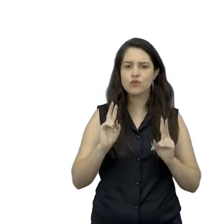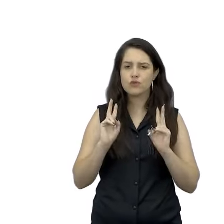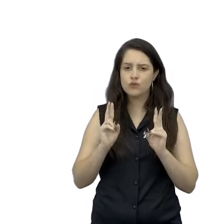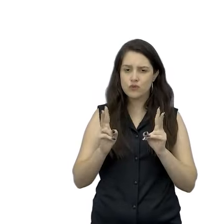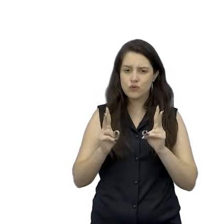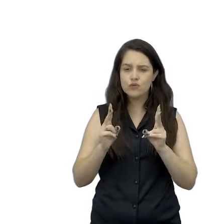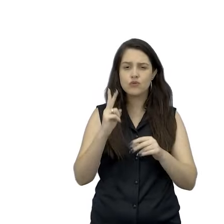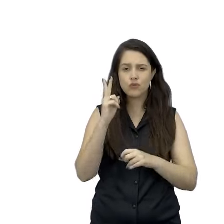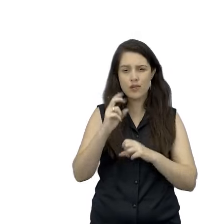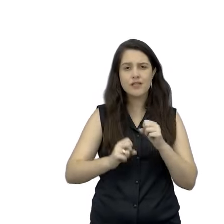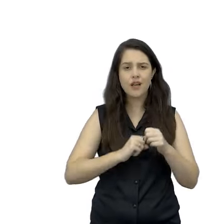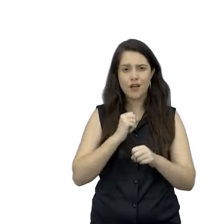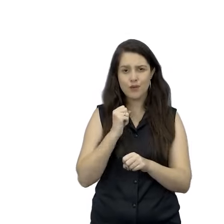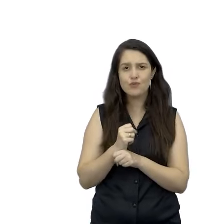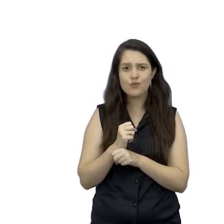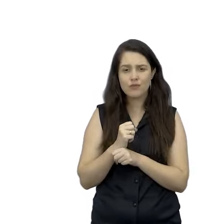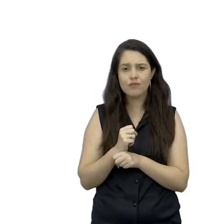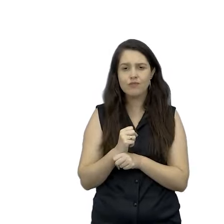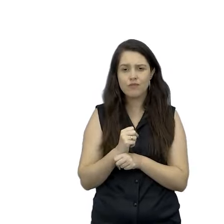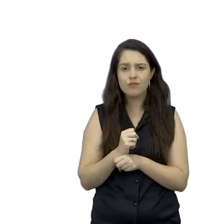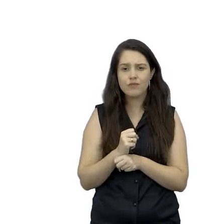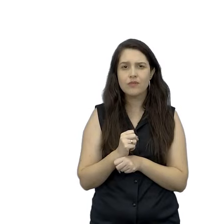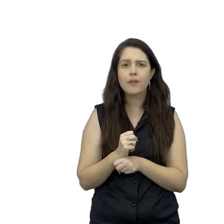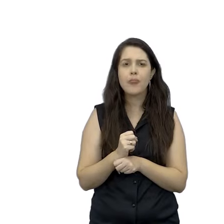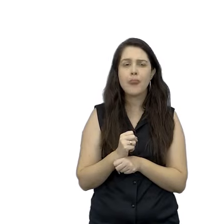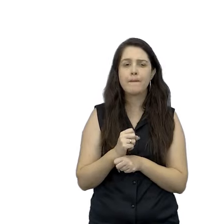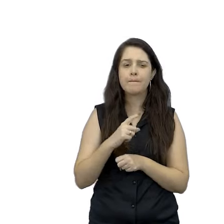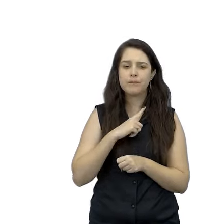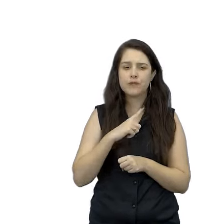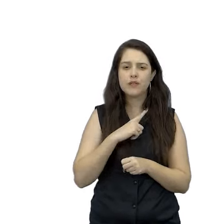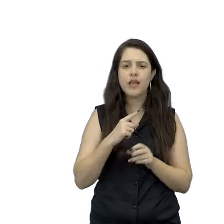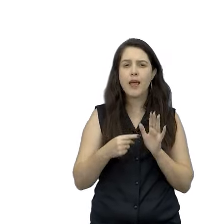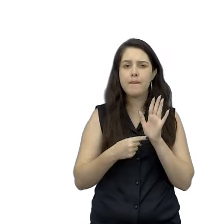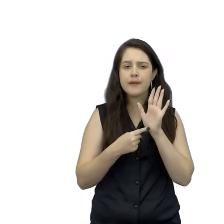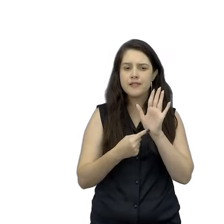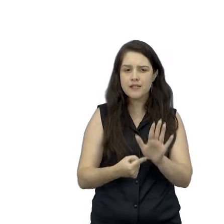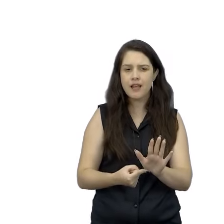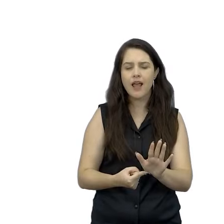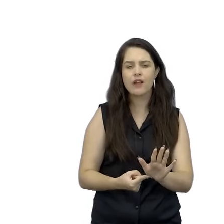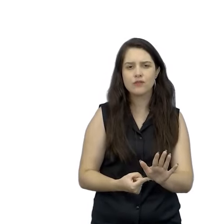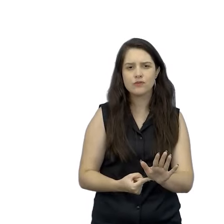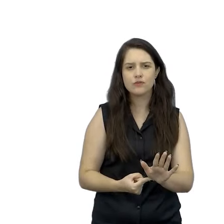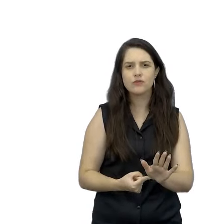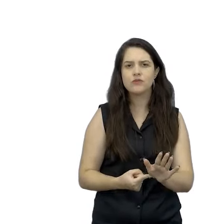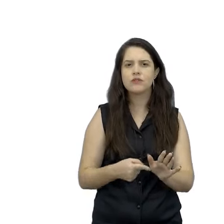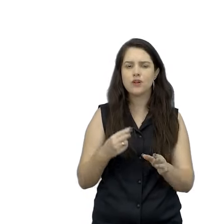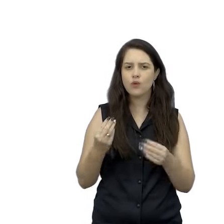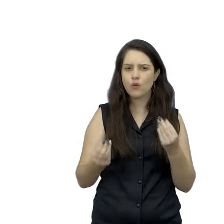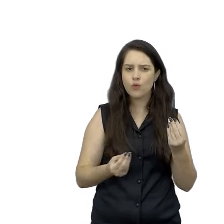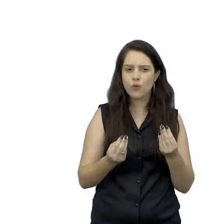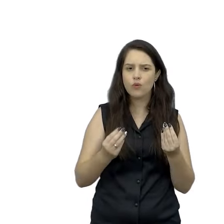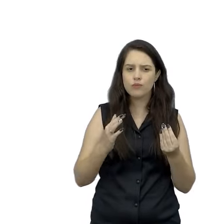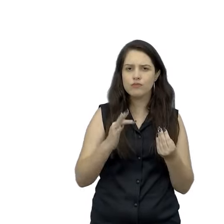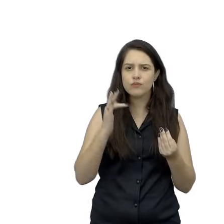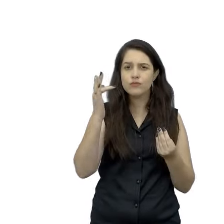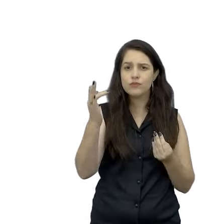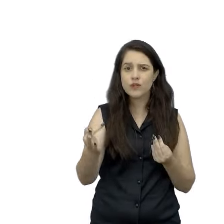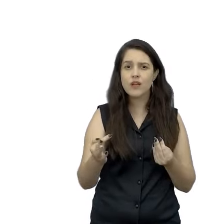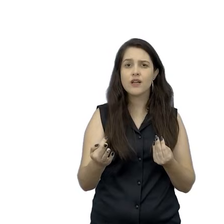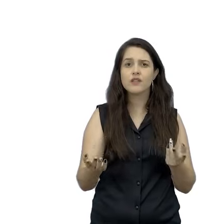durante 2 anos de aula remota, eles têm apresentado lacunas, né,